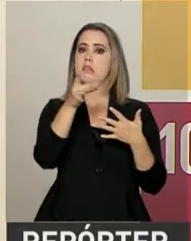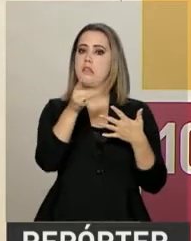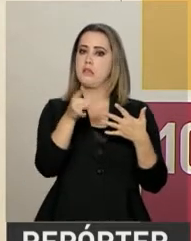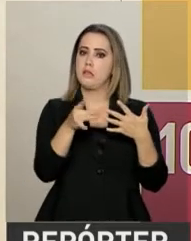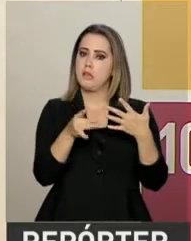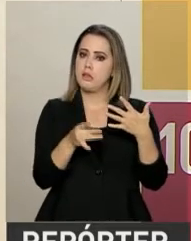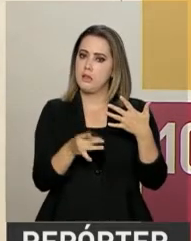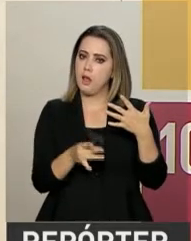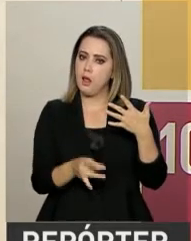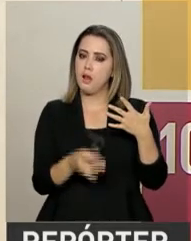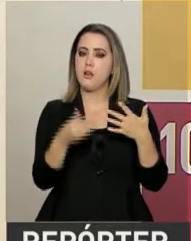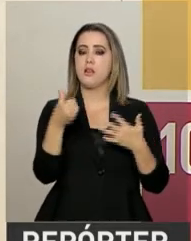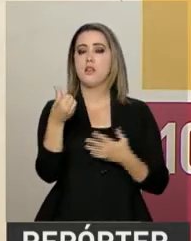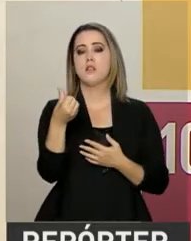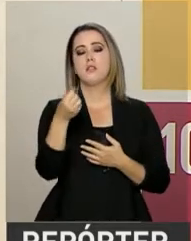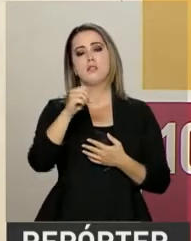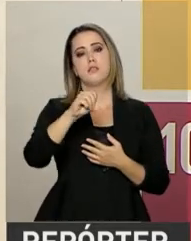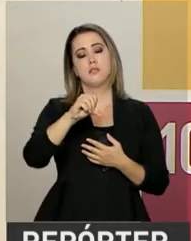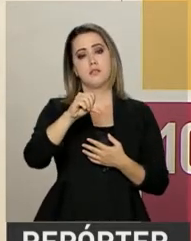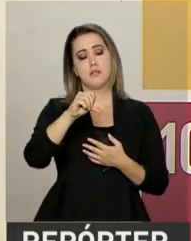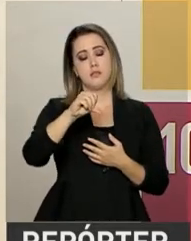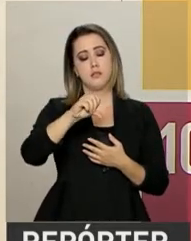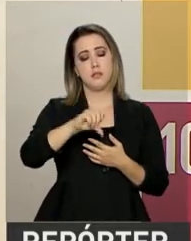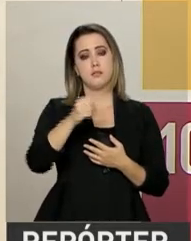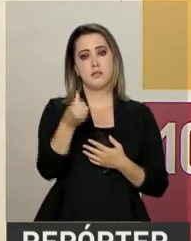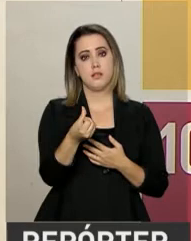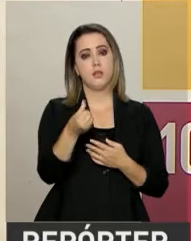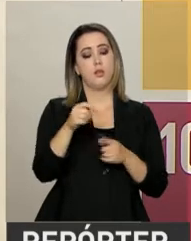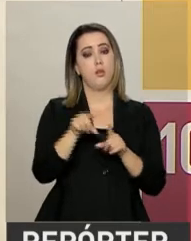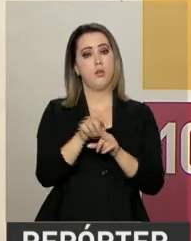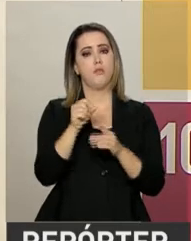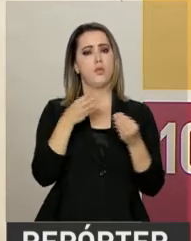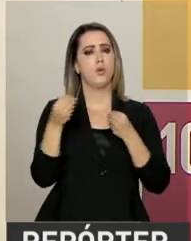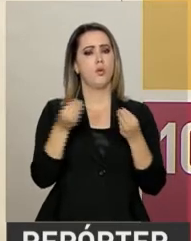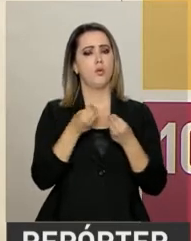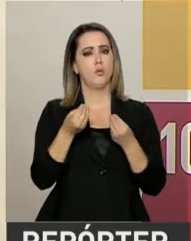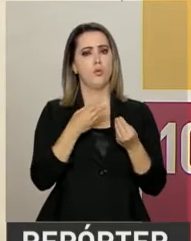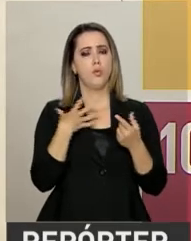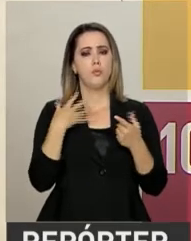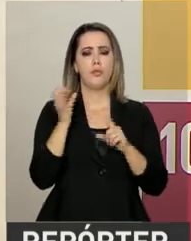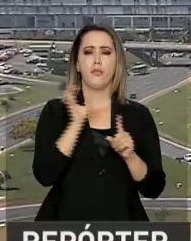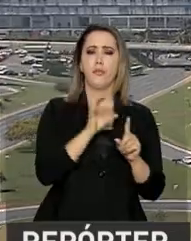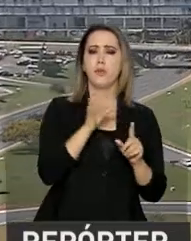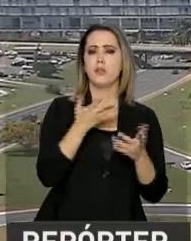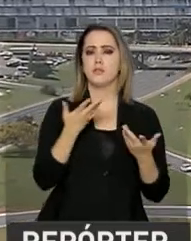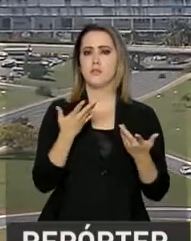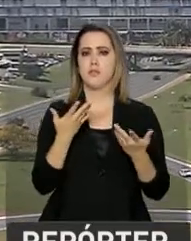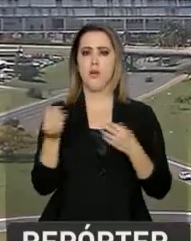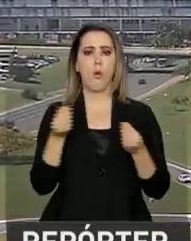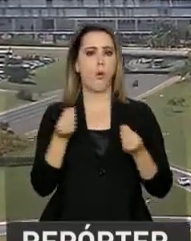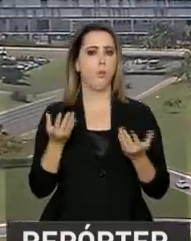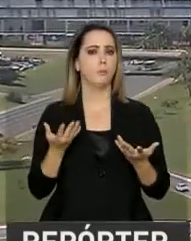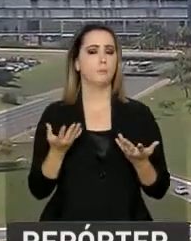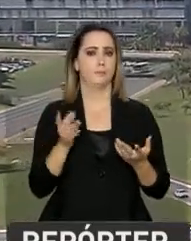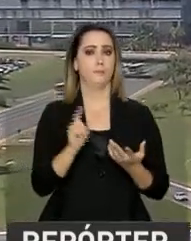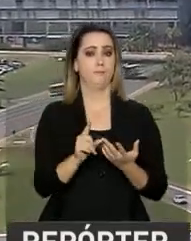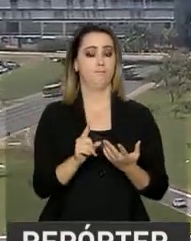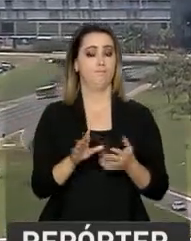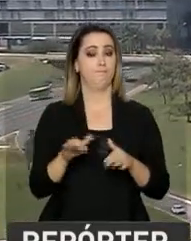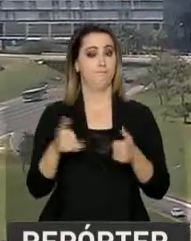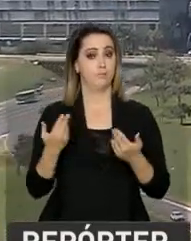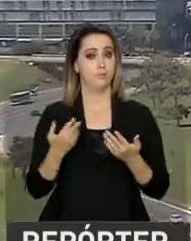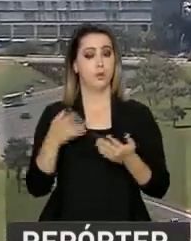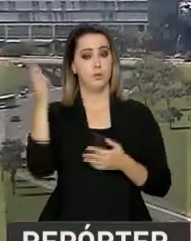diálogo com o pt a e como é que o ppa se reflete nos 17 objetivos em 39 minutos o brasil apresentou um relatório